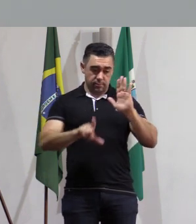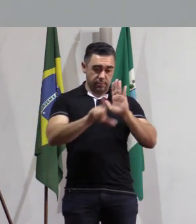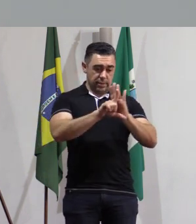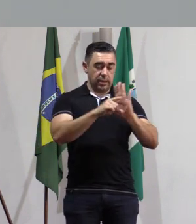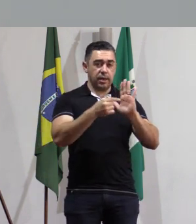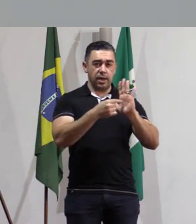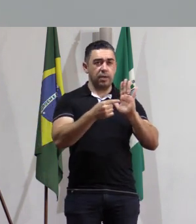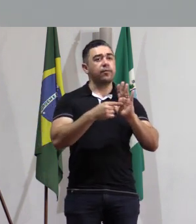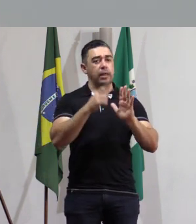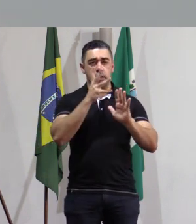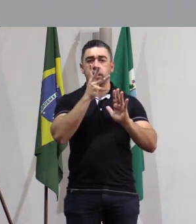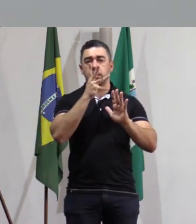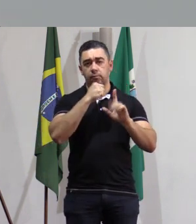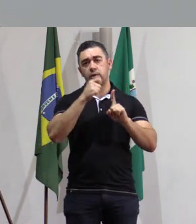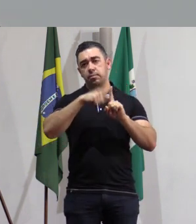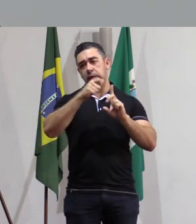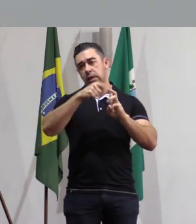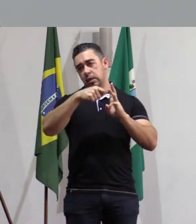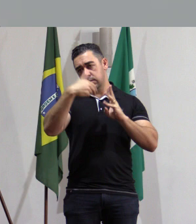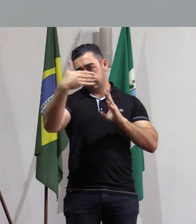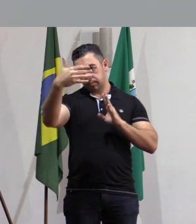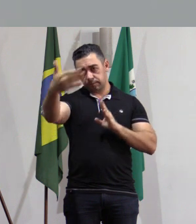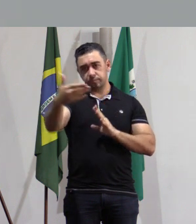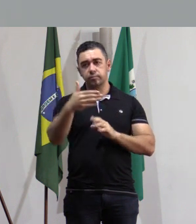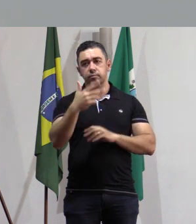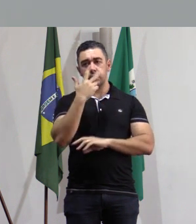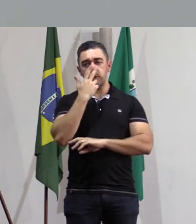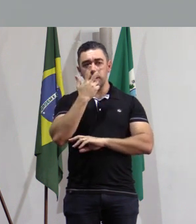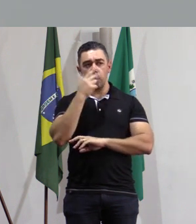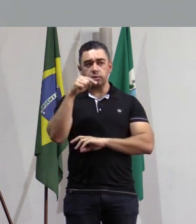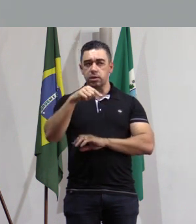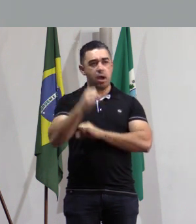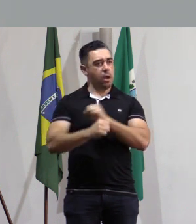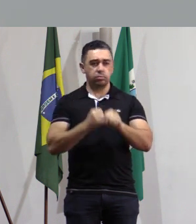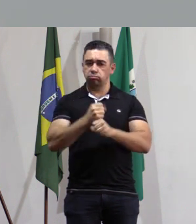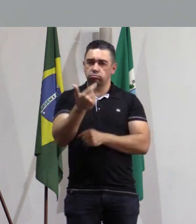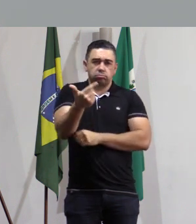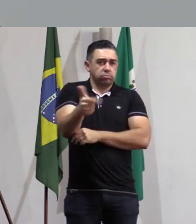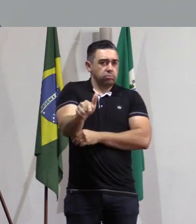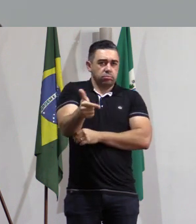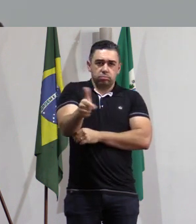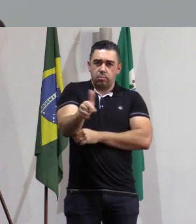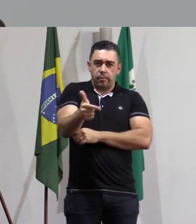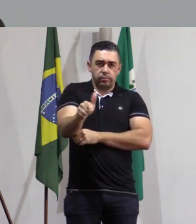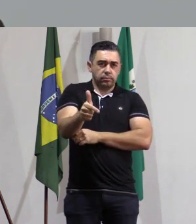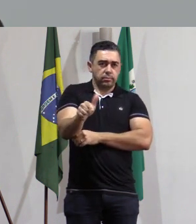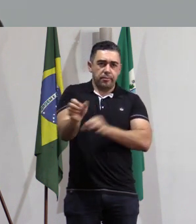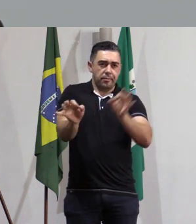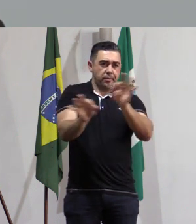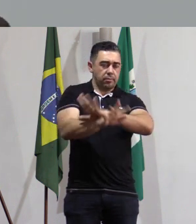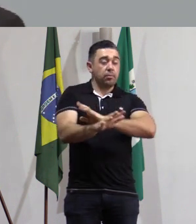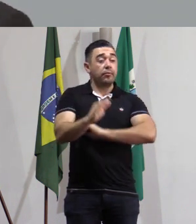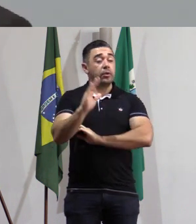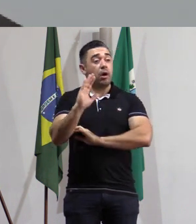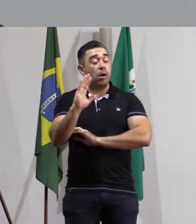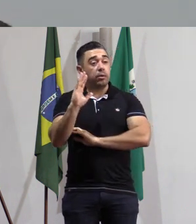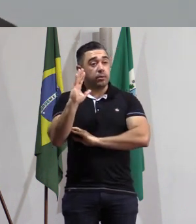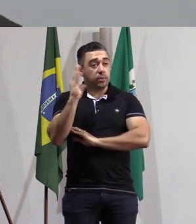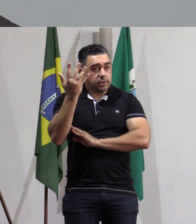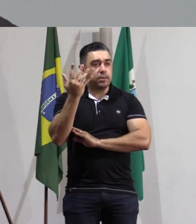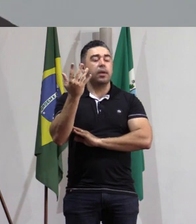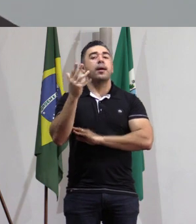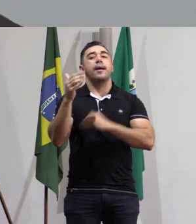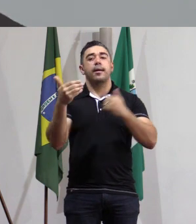demorar seguramente meses, eu palpito que talvez nesse ano ainda não tenhamos isso, quando isso acontecer, é só